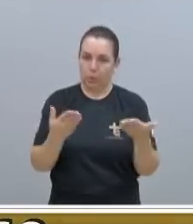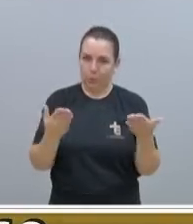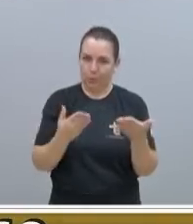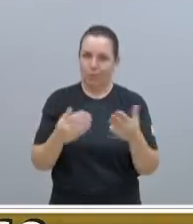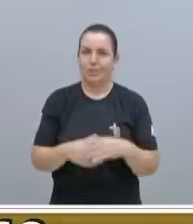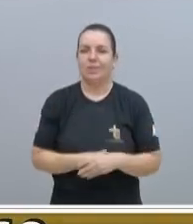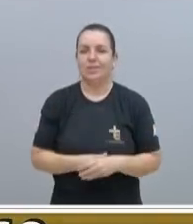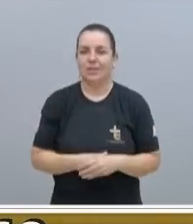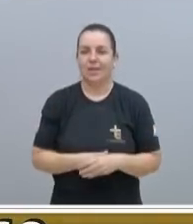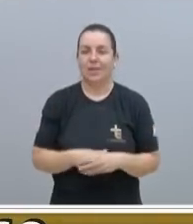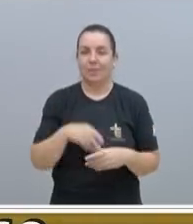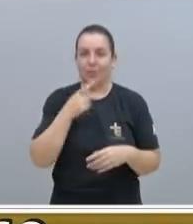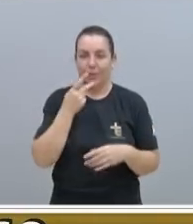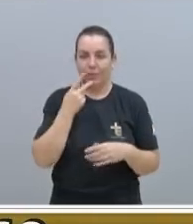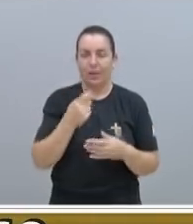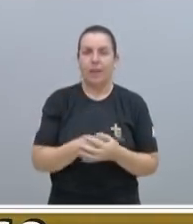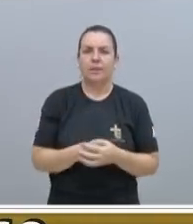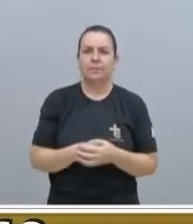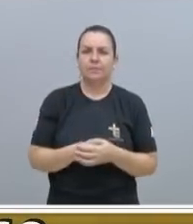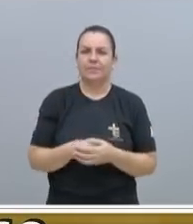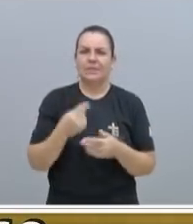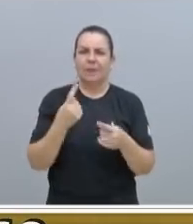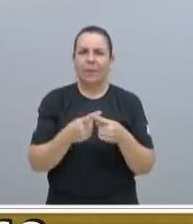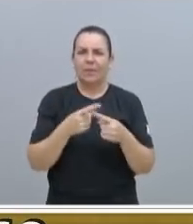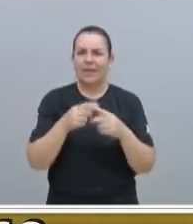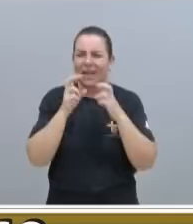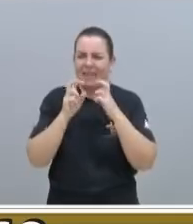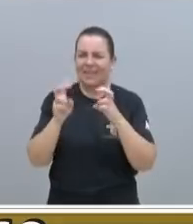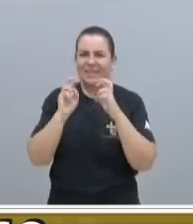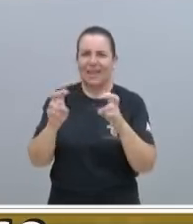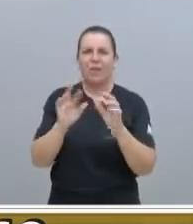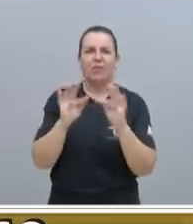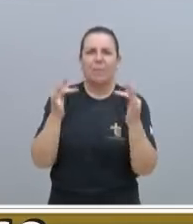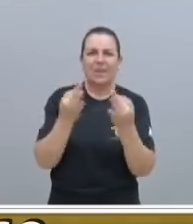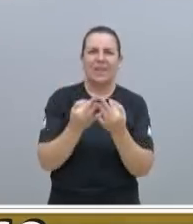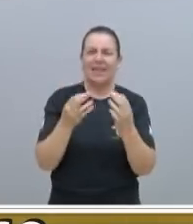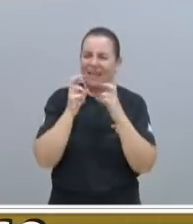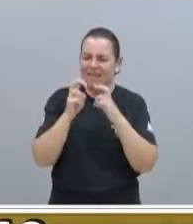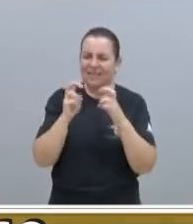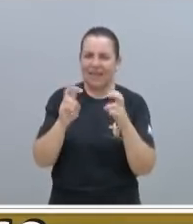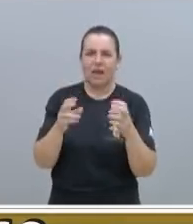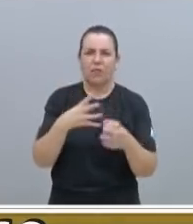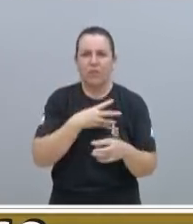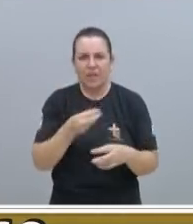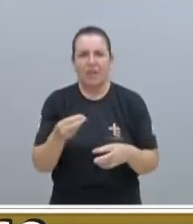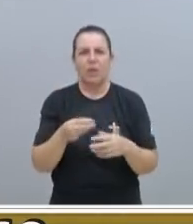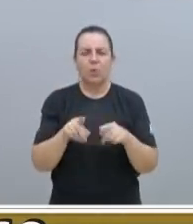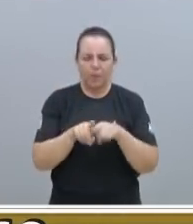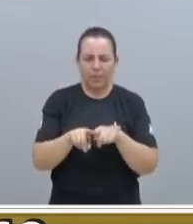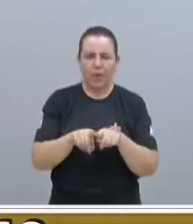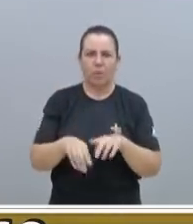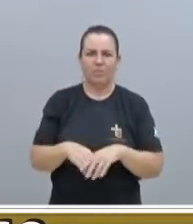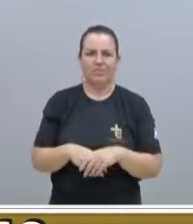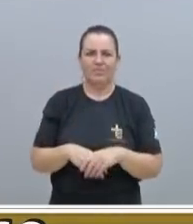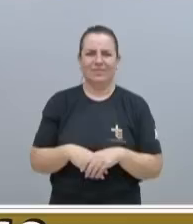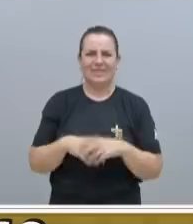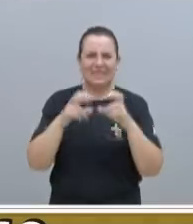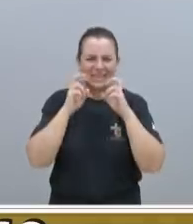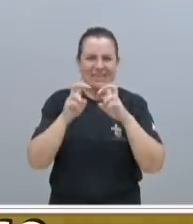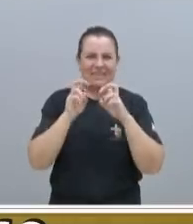porque deixar o nível do relacionamento familiar chegar ao nível de gritaria de